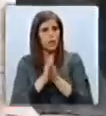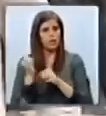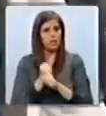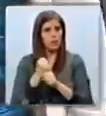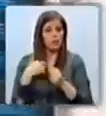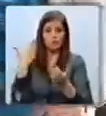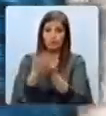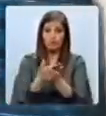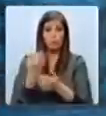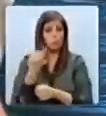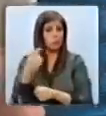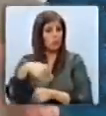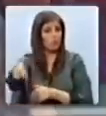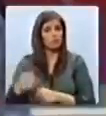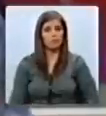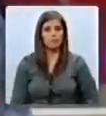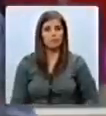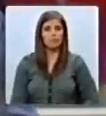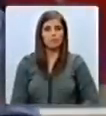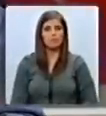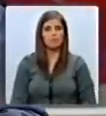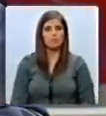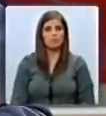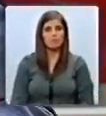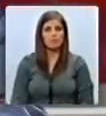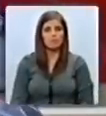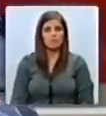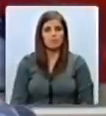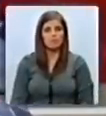apresentadas no Porto. Foram entregues ontem.